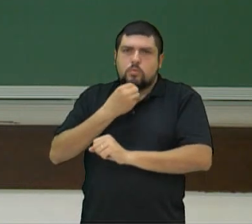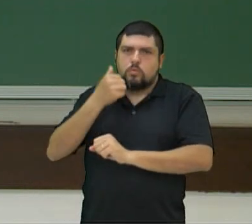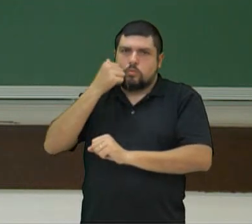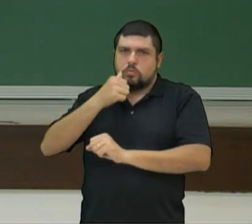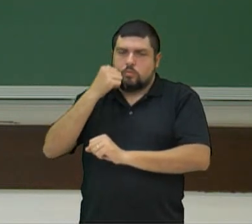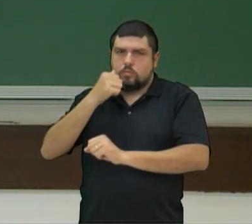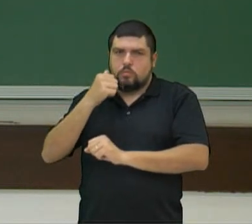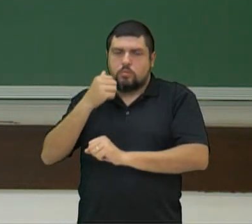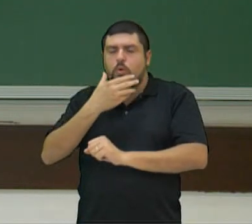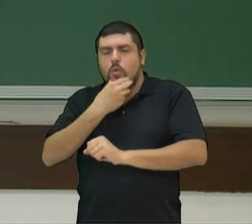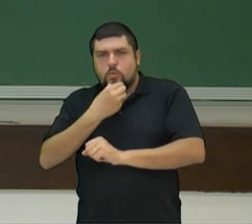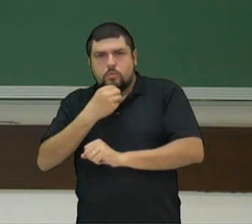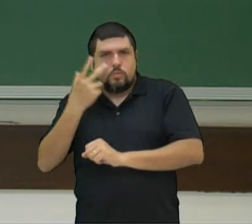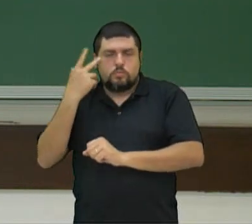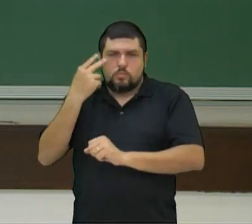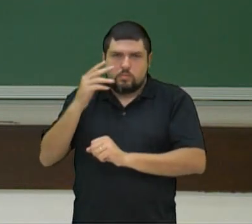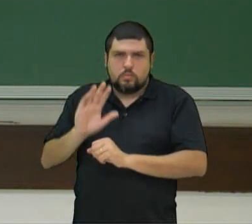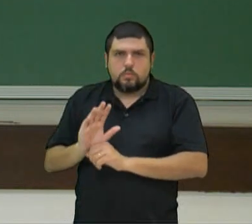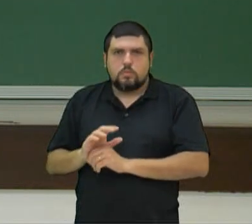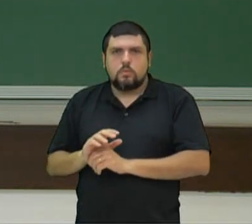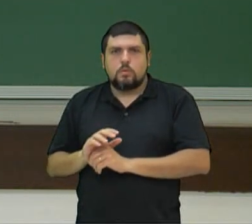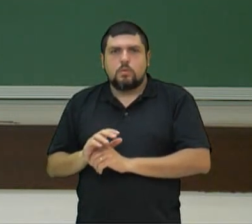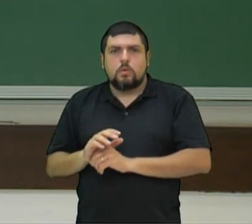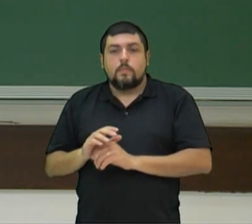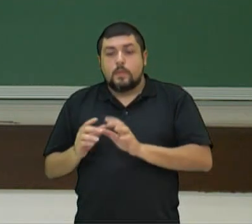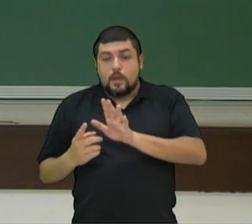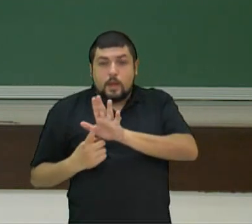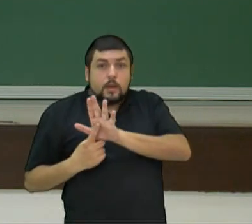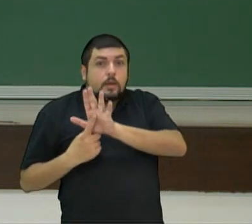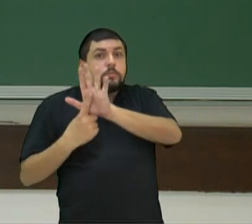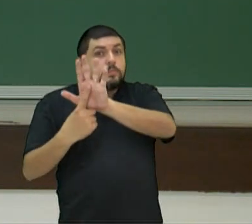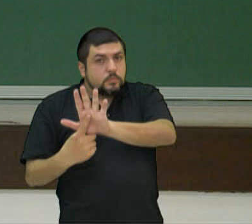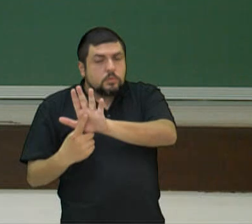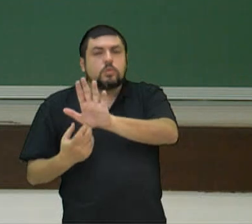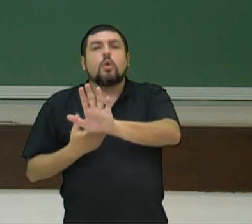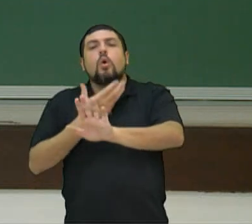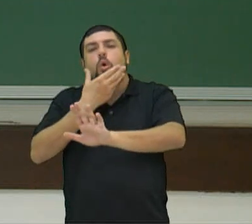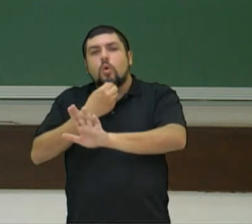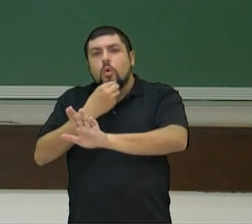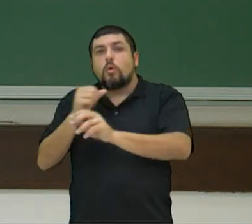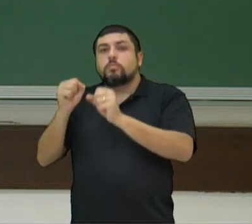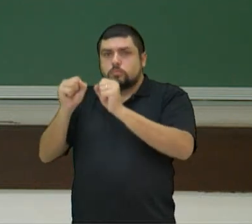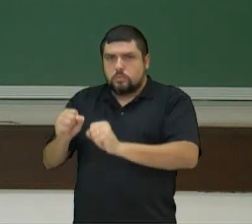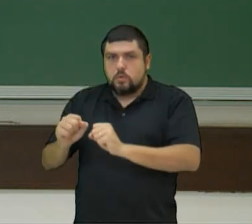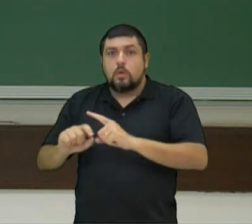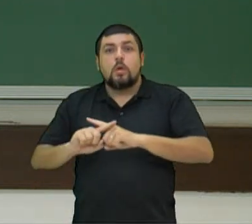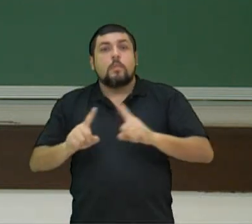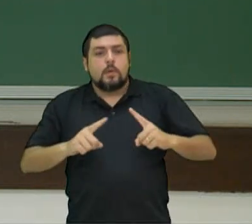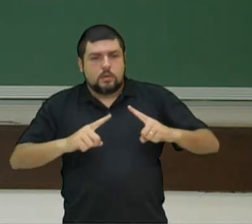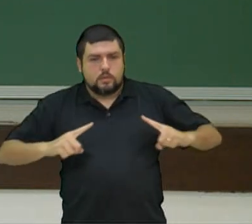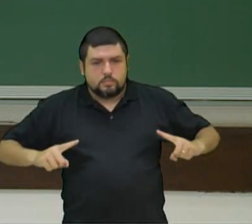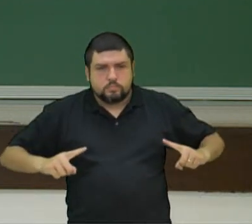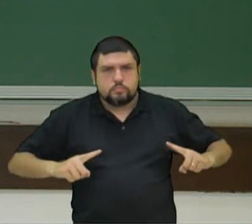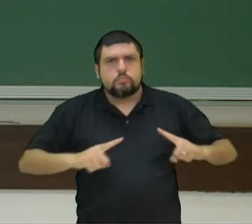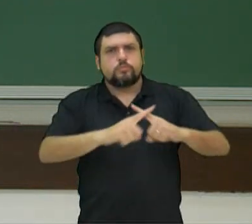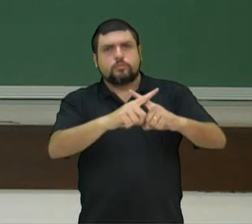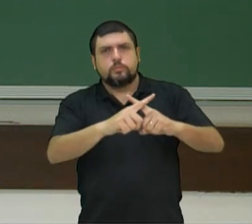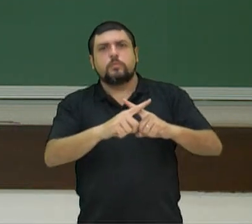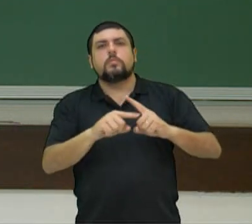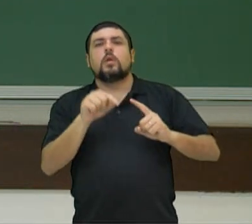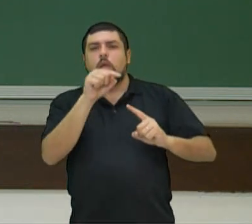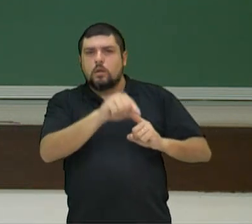Então, nas apresentações, muitos homens participam. Mas nas competições, essa é uma